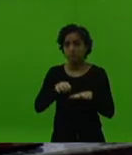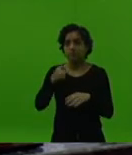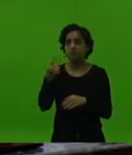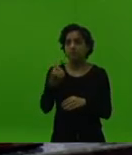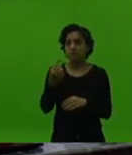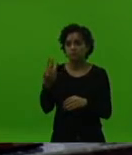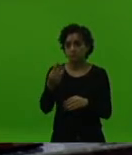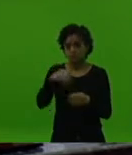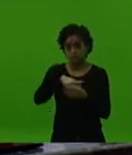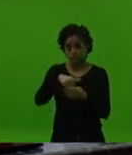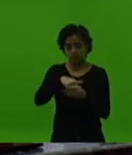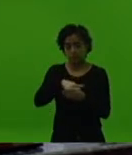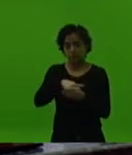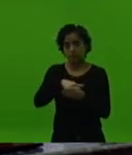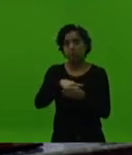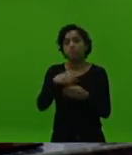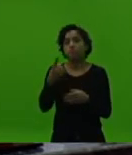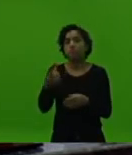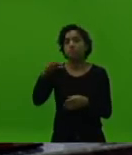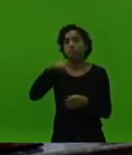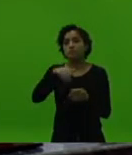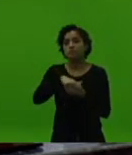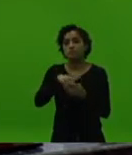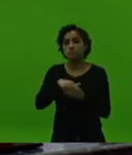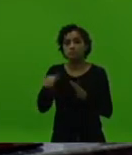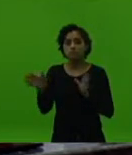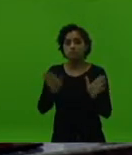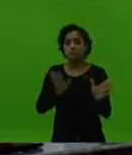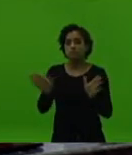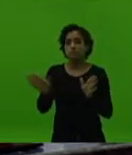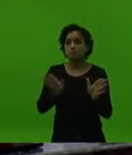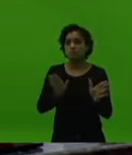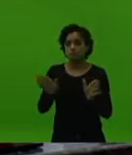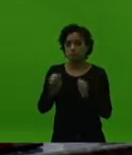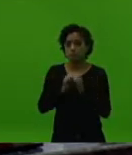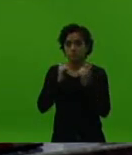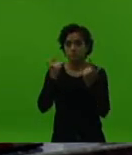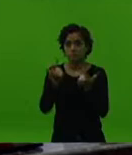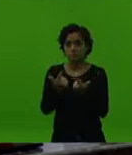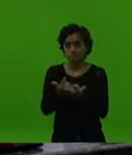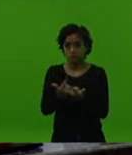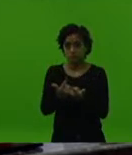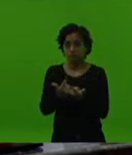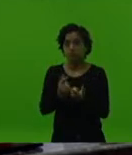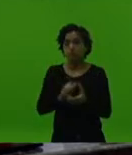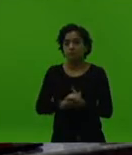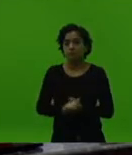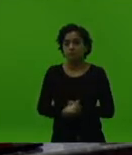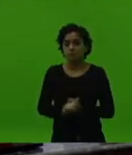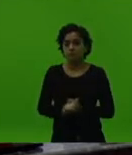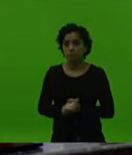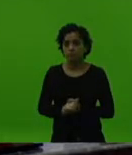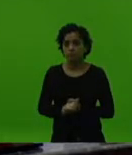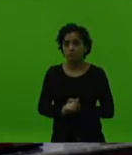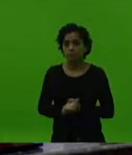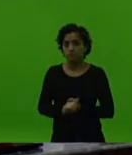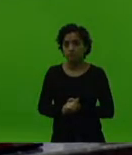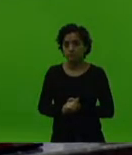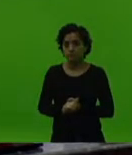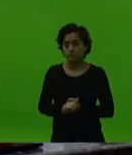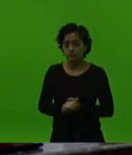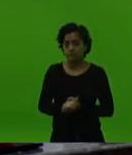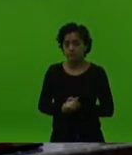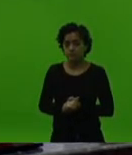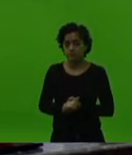3ª sessão Legislativa da décima nona legislatura da Assembleia Legislativa do Estado